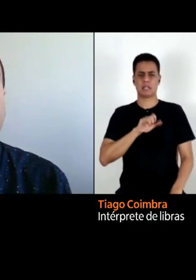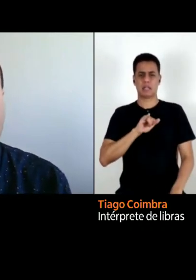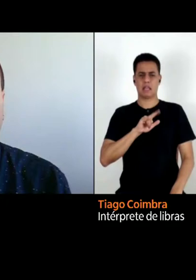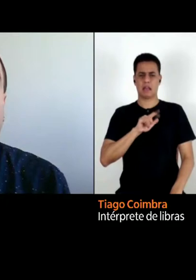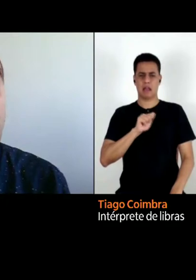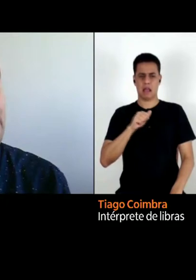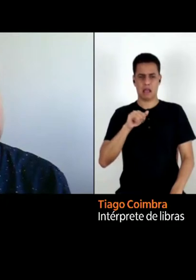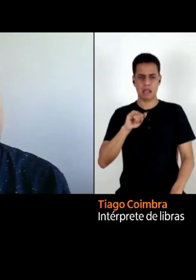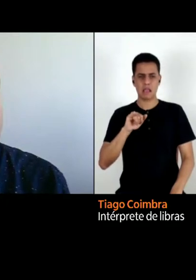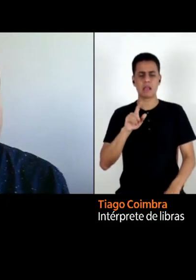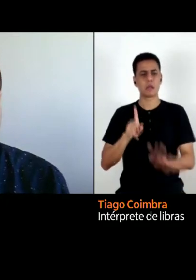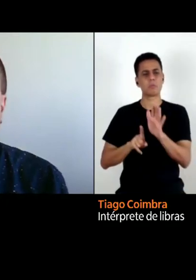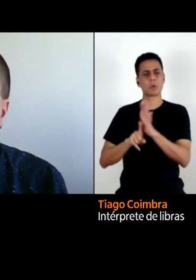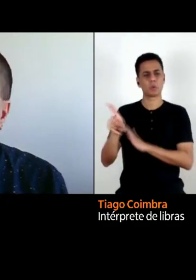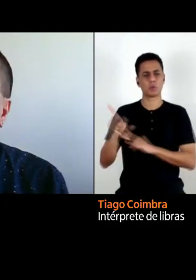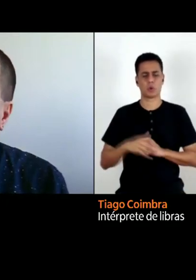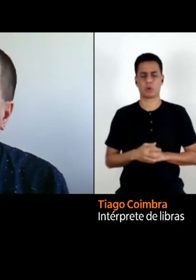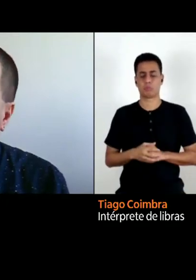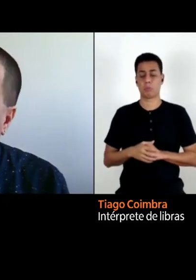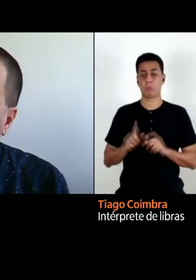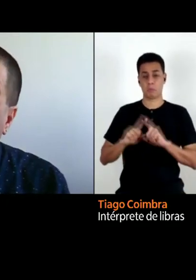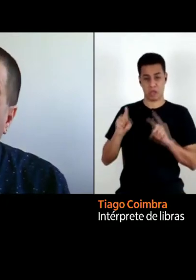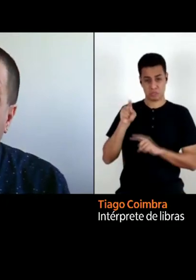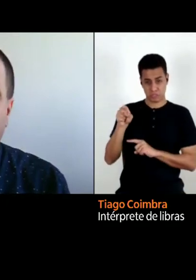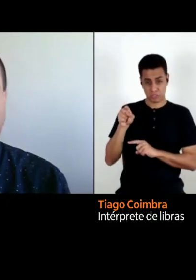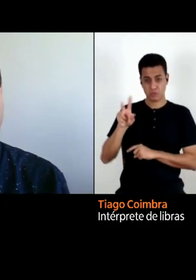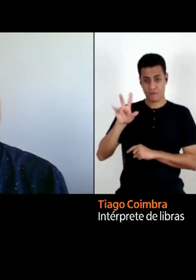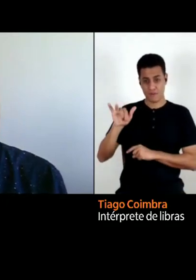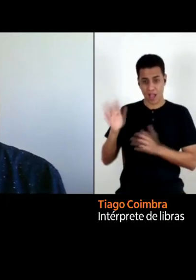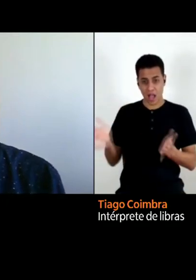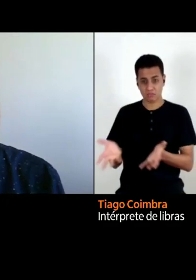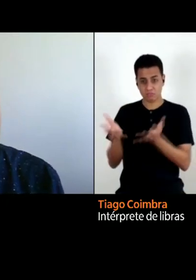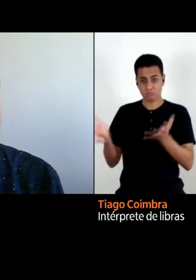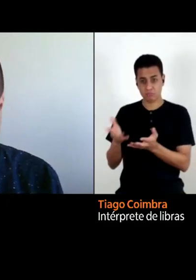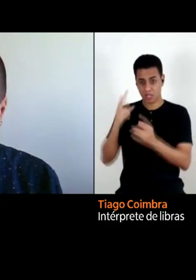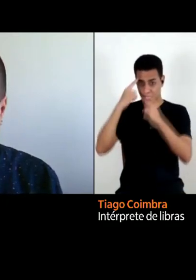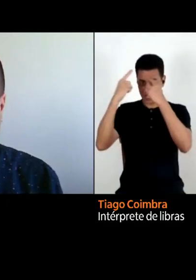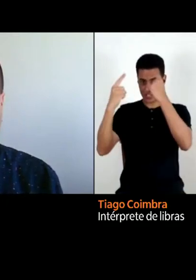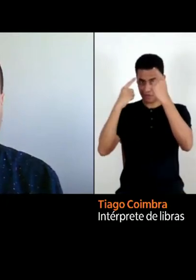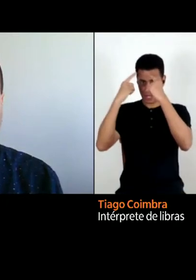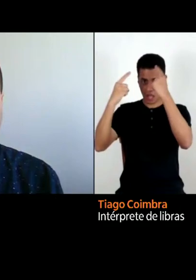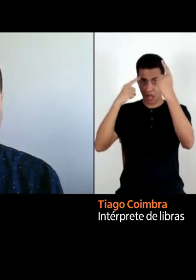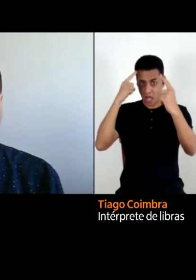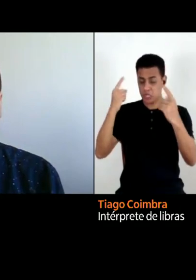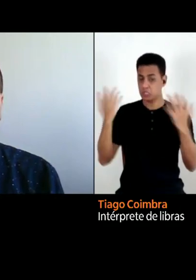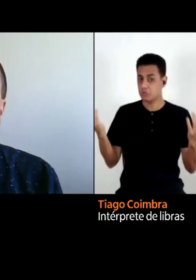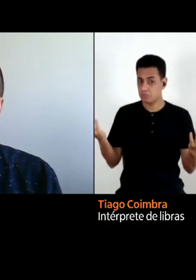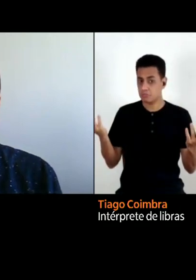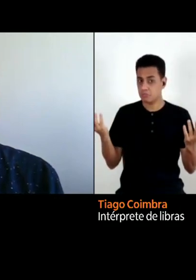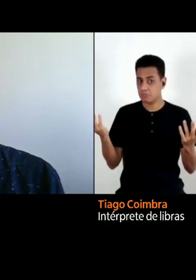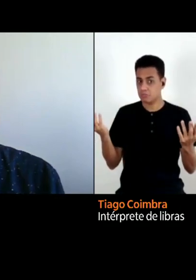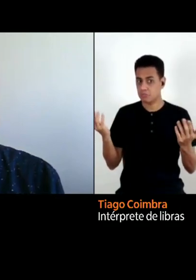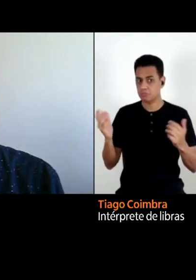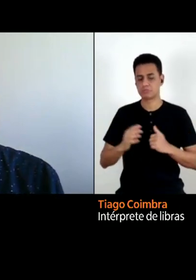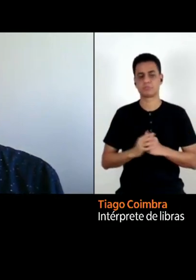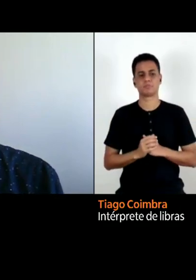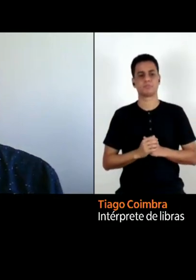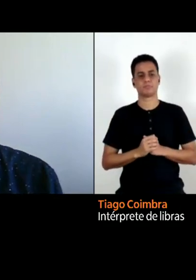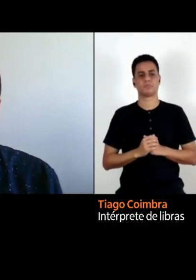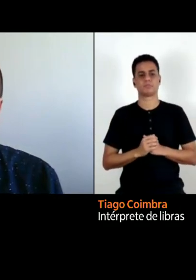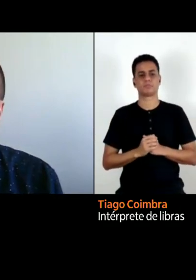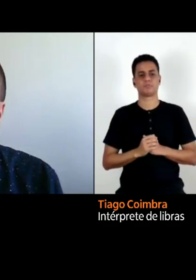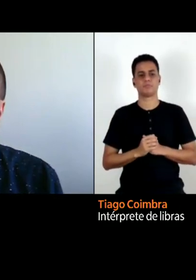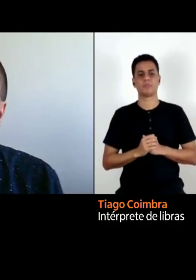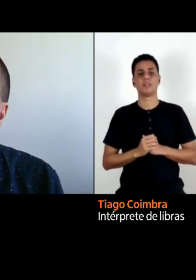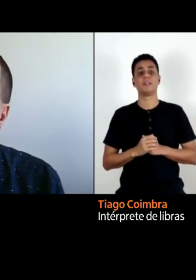e isso vai fomentar a criatividade? Fecha aspas. Temos uma prova